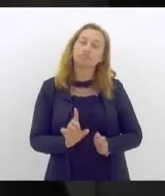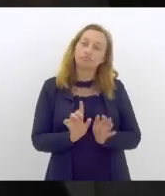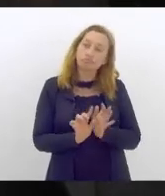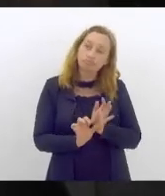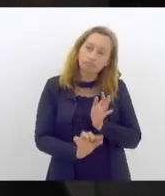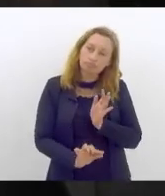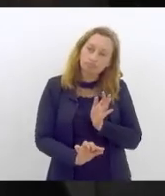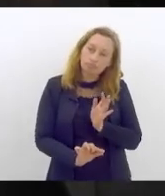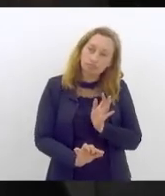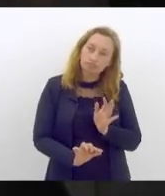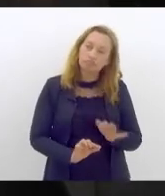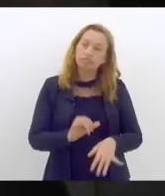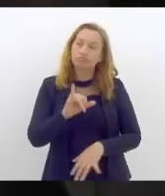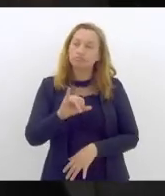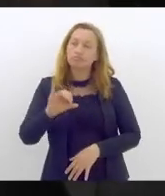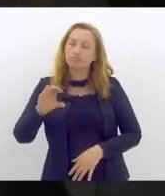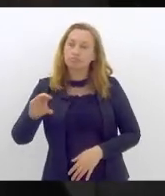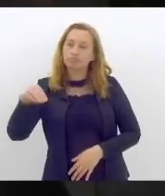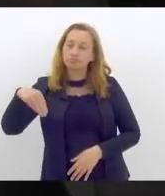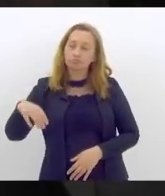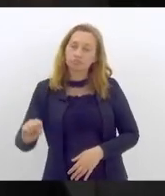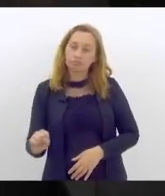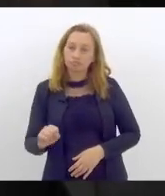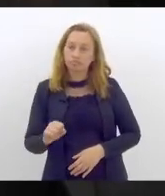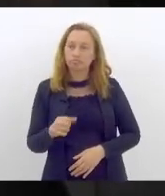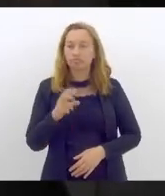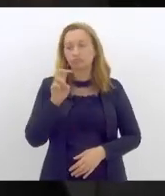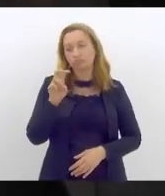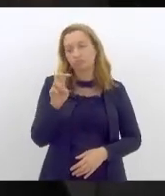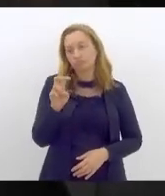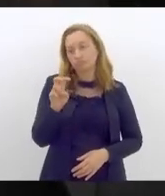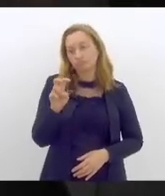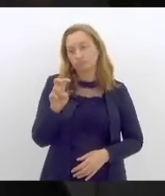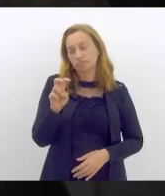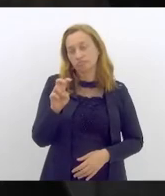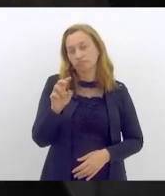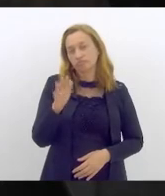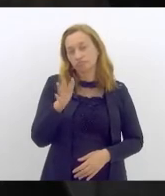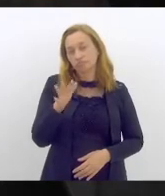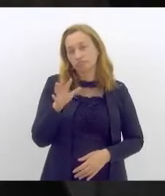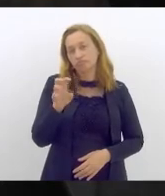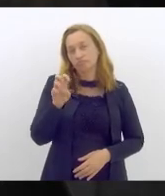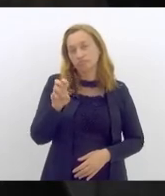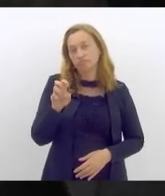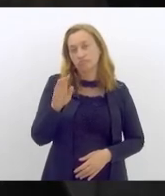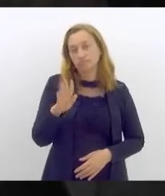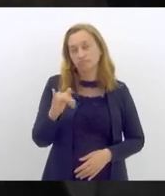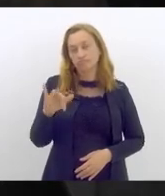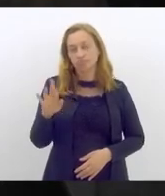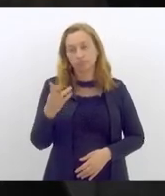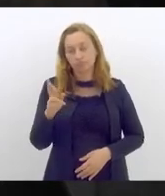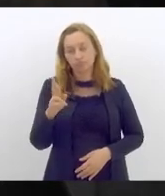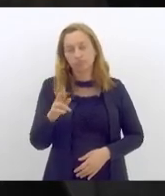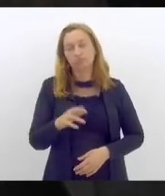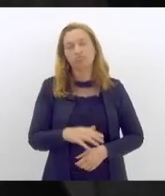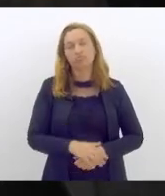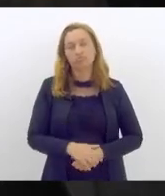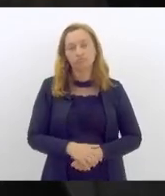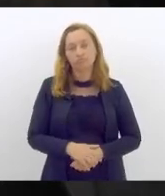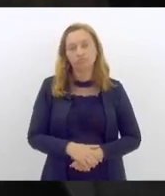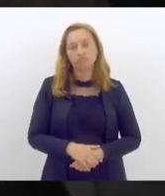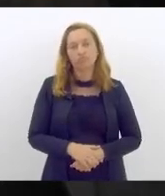a receita de ICMS em 5 no mínimo bilhões de reais